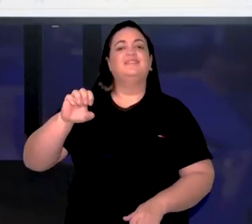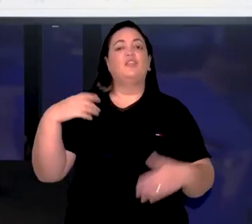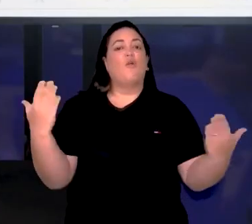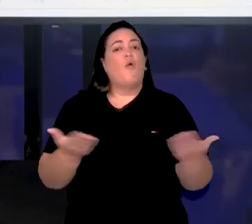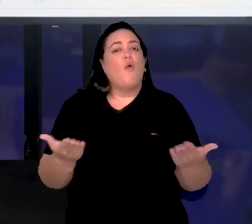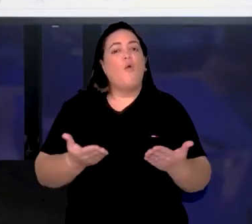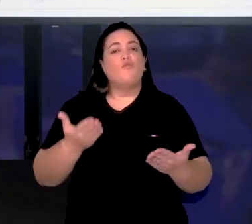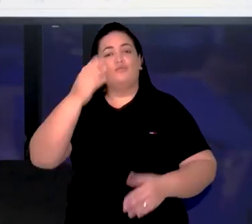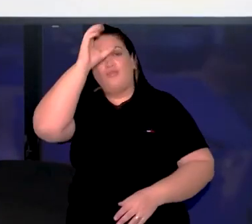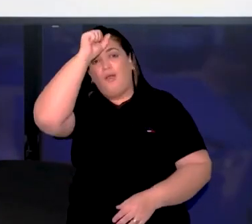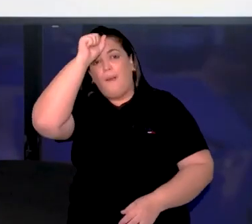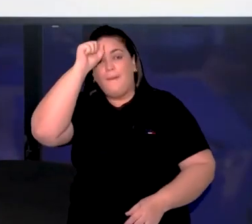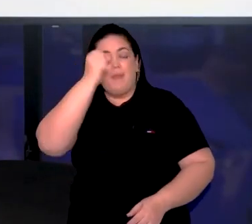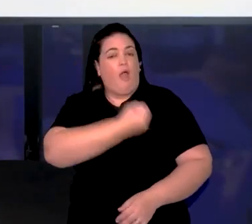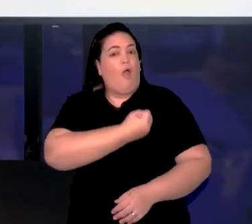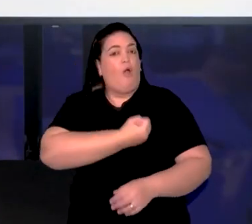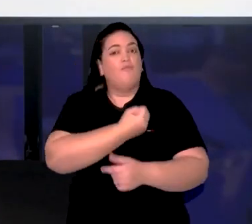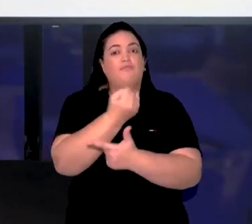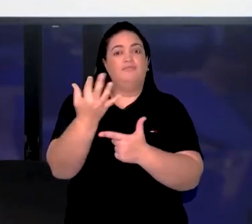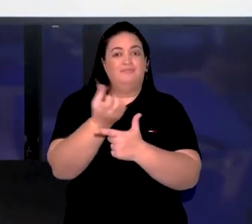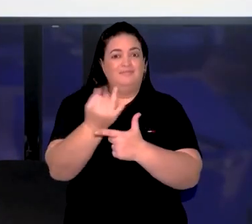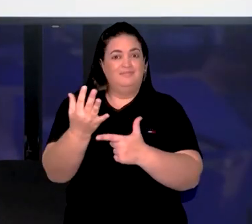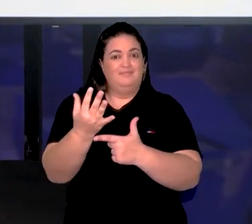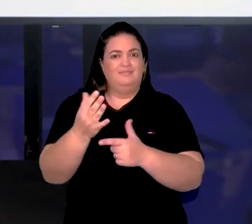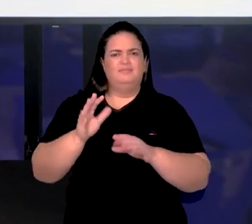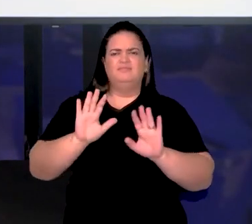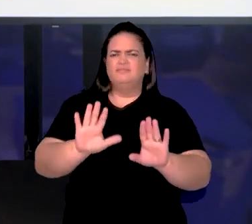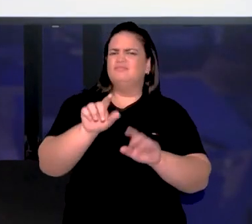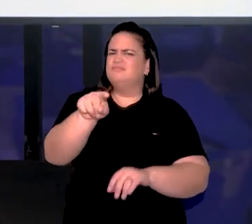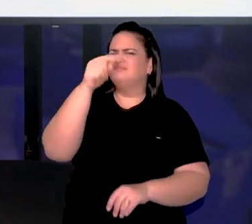racionais. Professor,